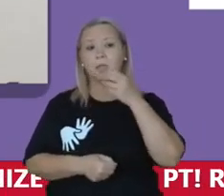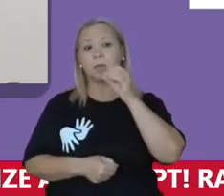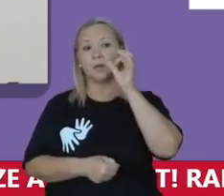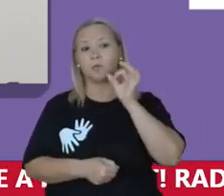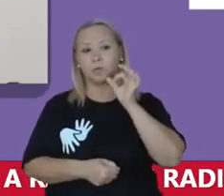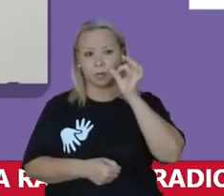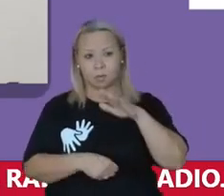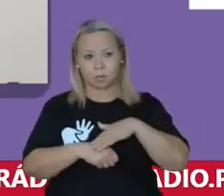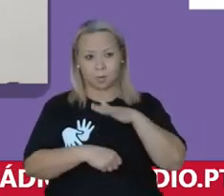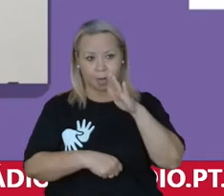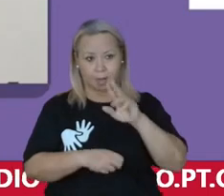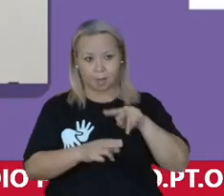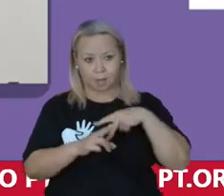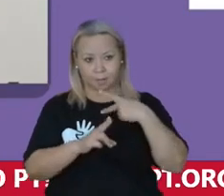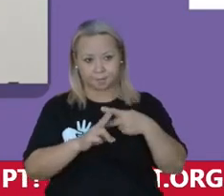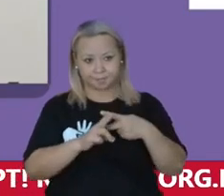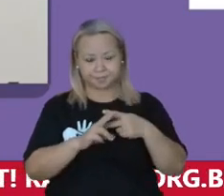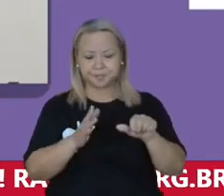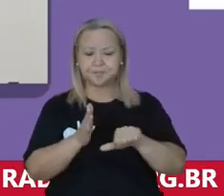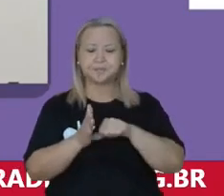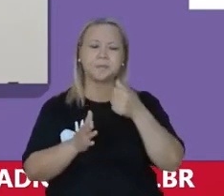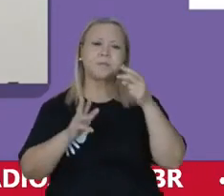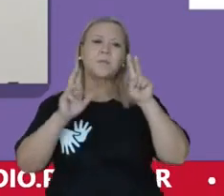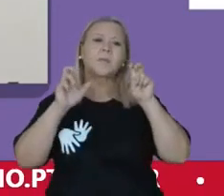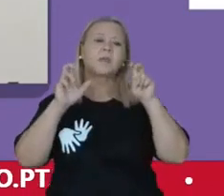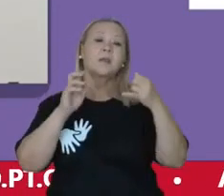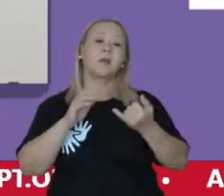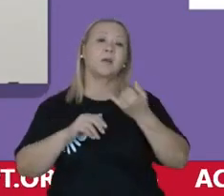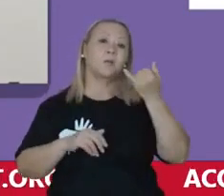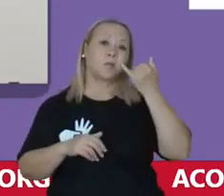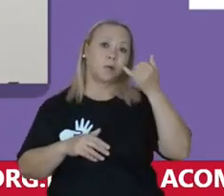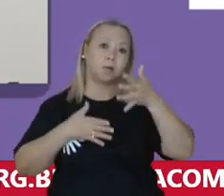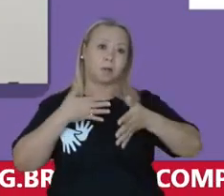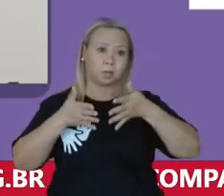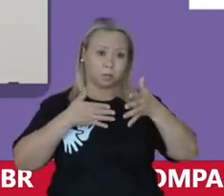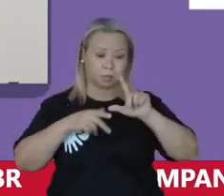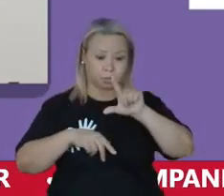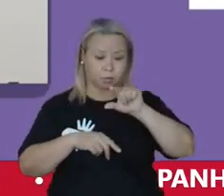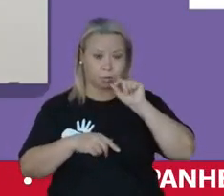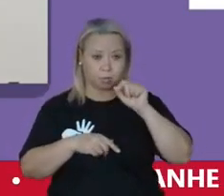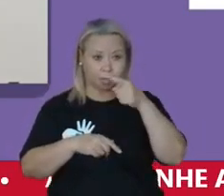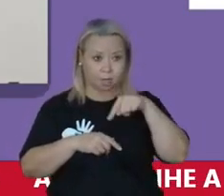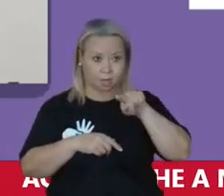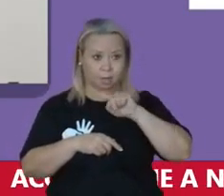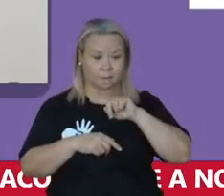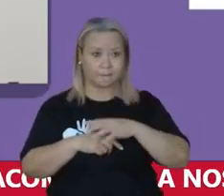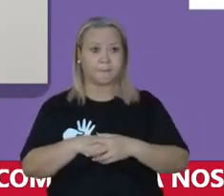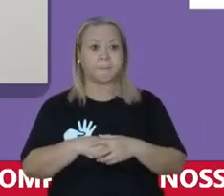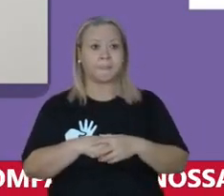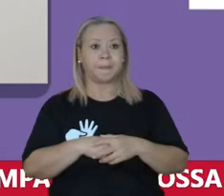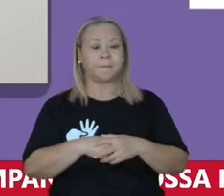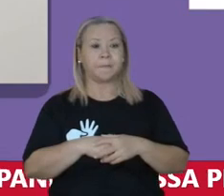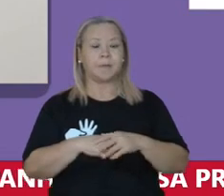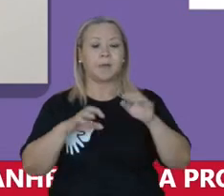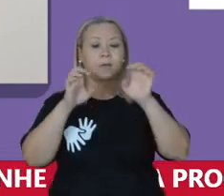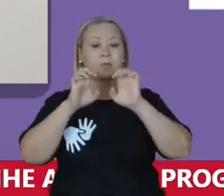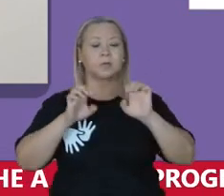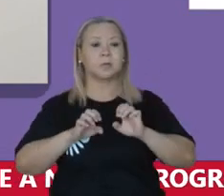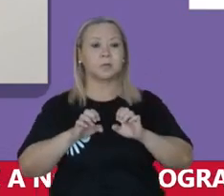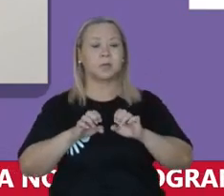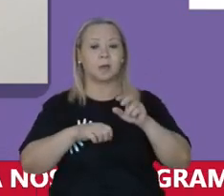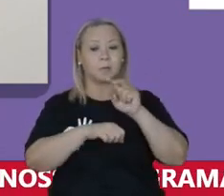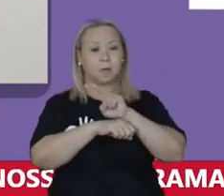30%. Bom, a primeira questão que eu acho que é importante a gente destacar aqui, que o sistema de